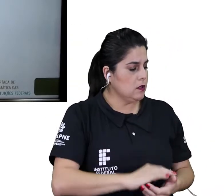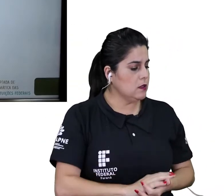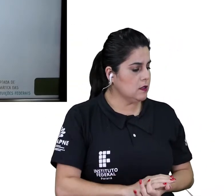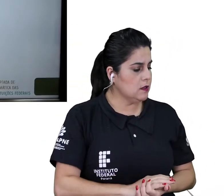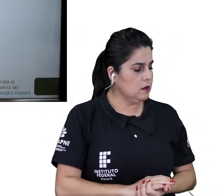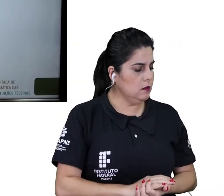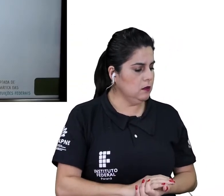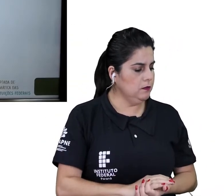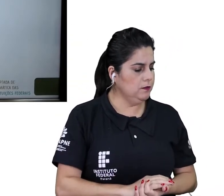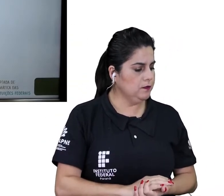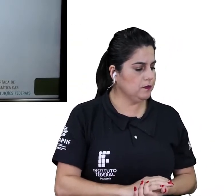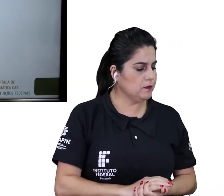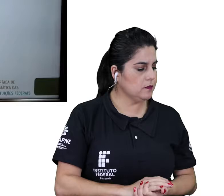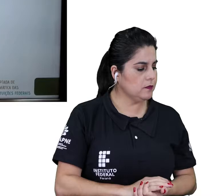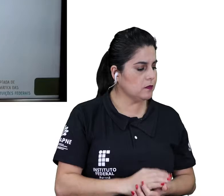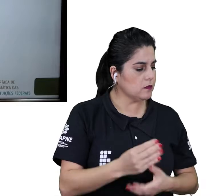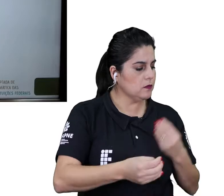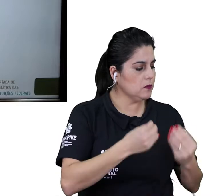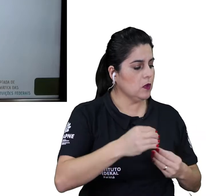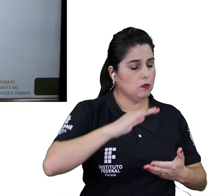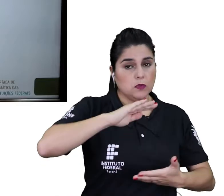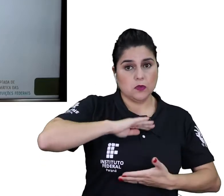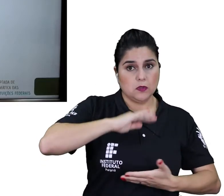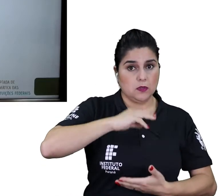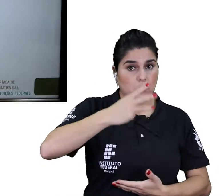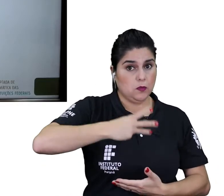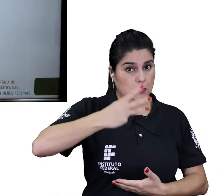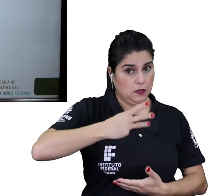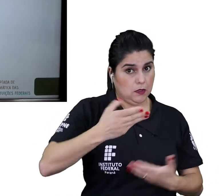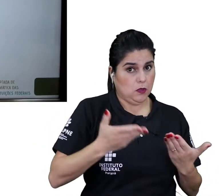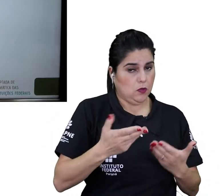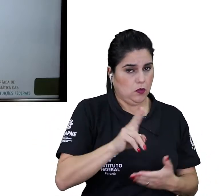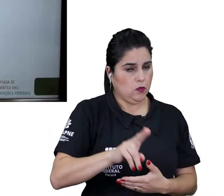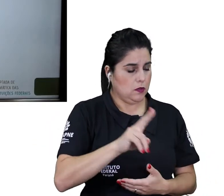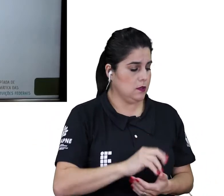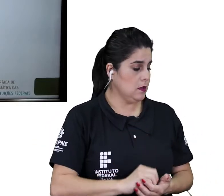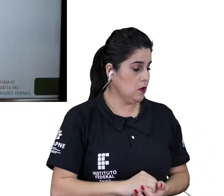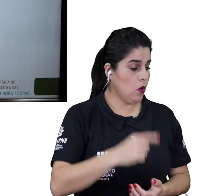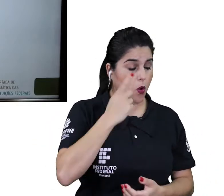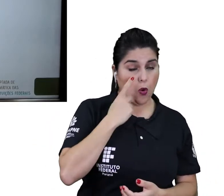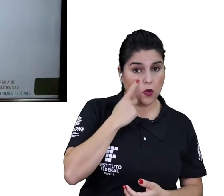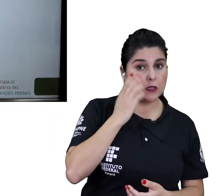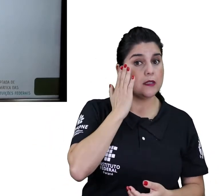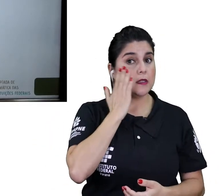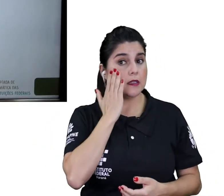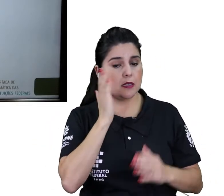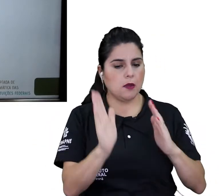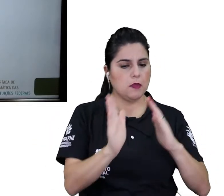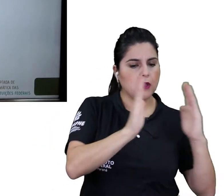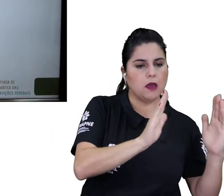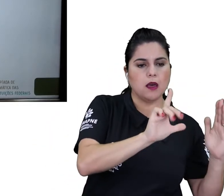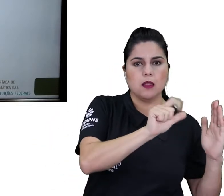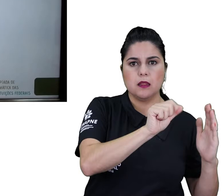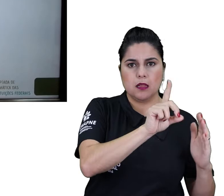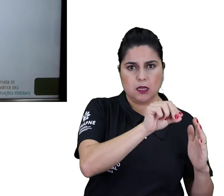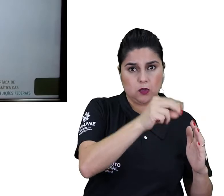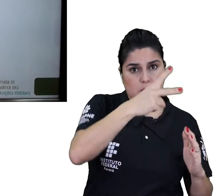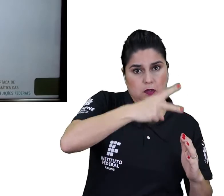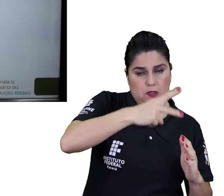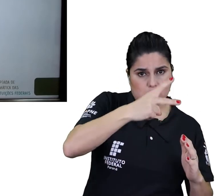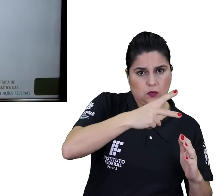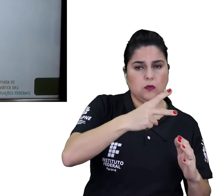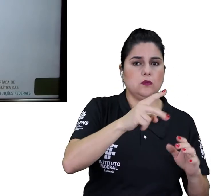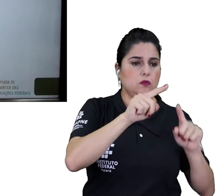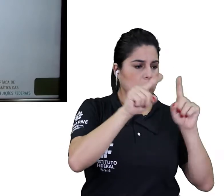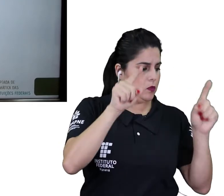a seguinte situação para o terceiro. Então já sabemos que o lado do segundo quadrado